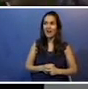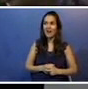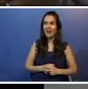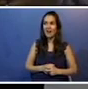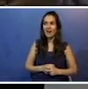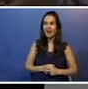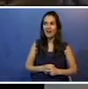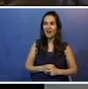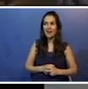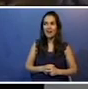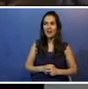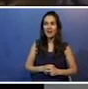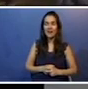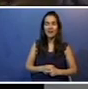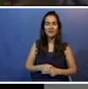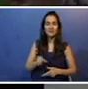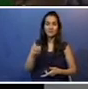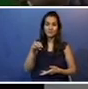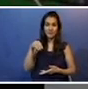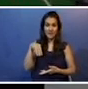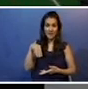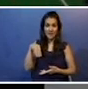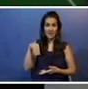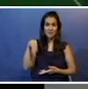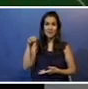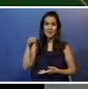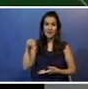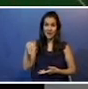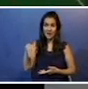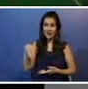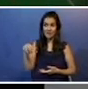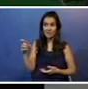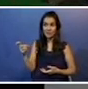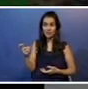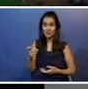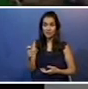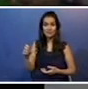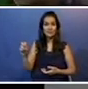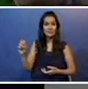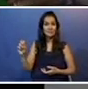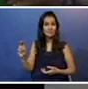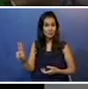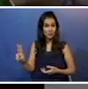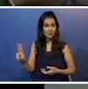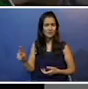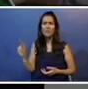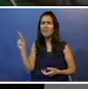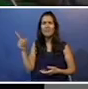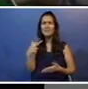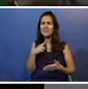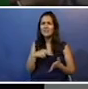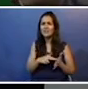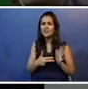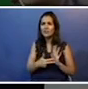só. Tá vendo aqui? M, X e o 2. O que significa isso aqui?